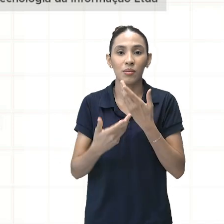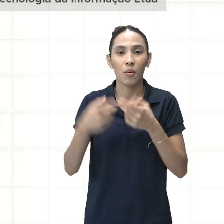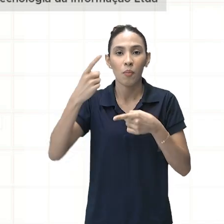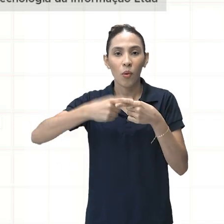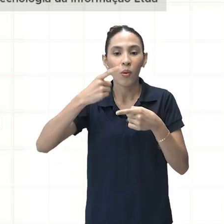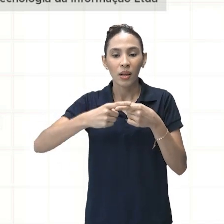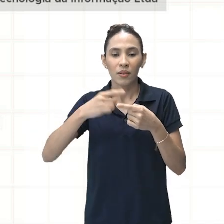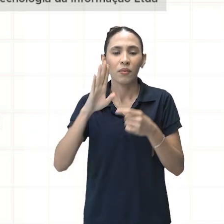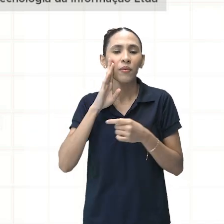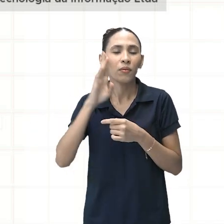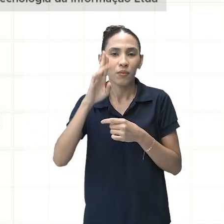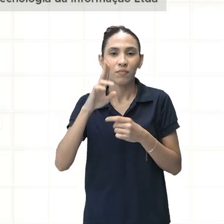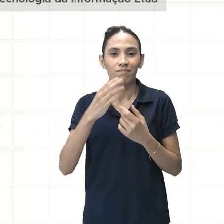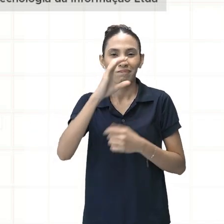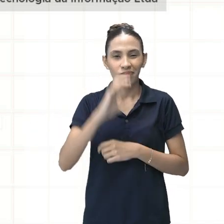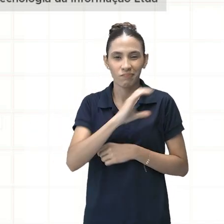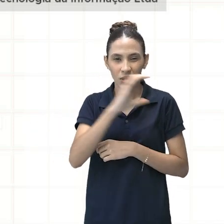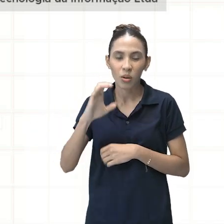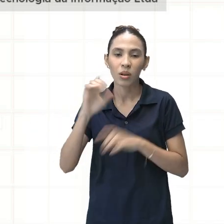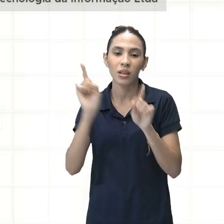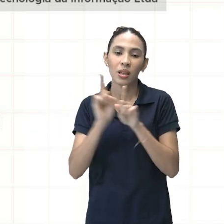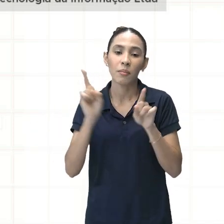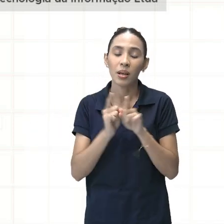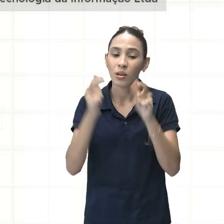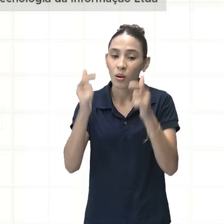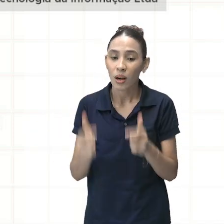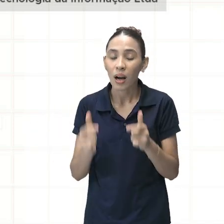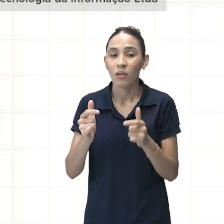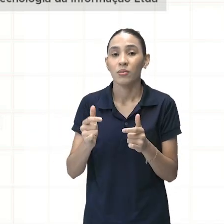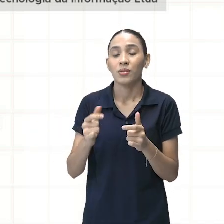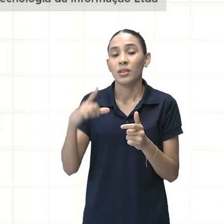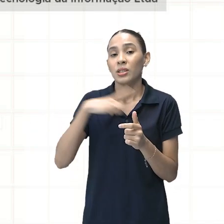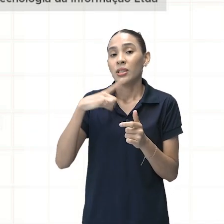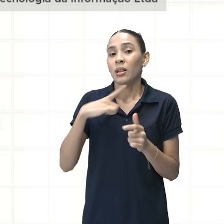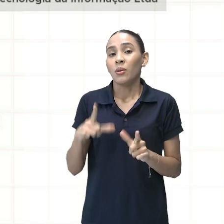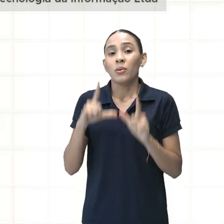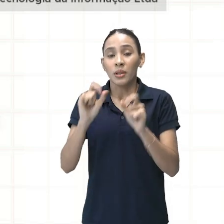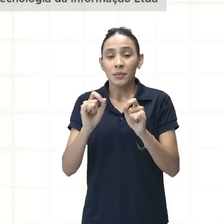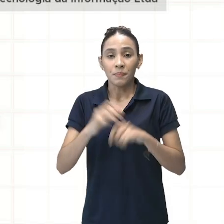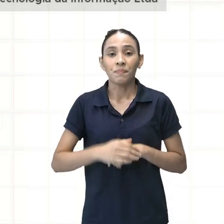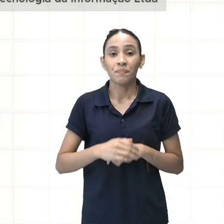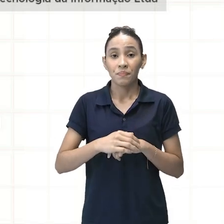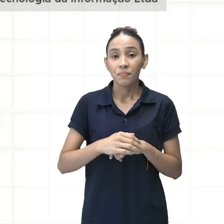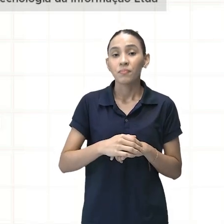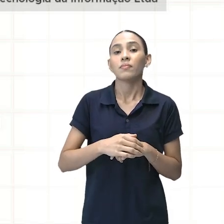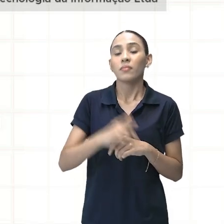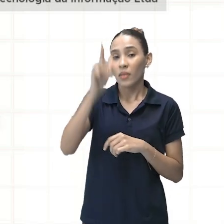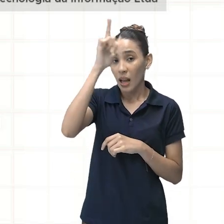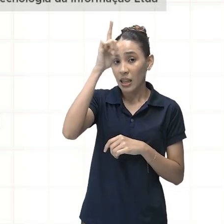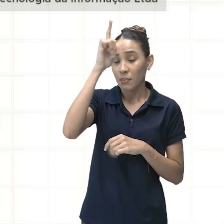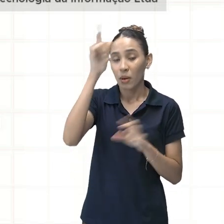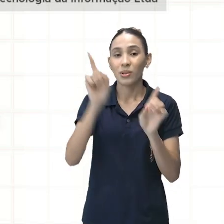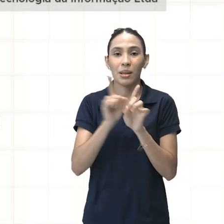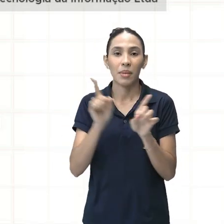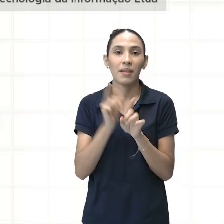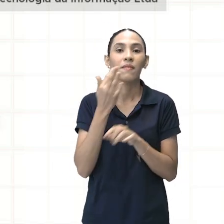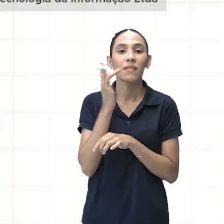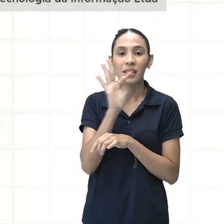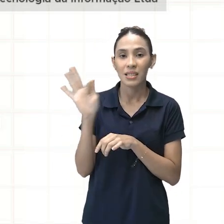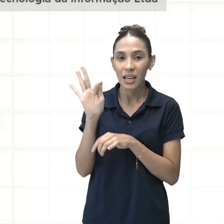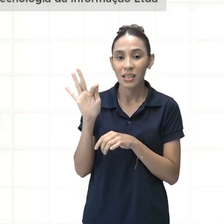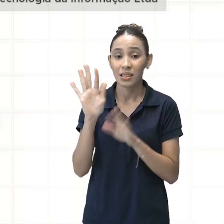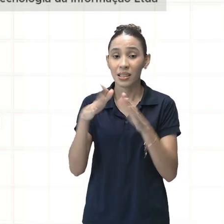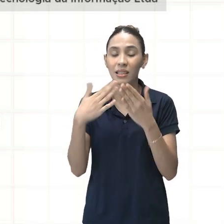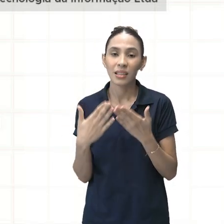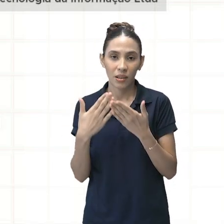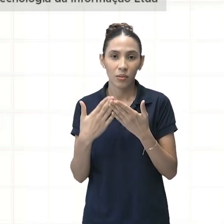ali predominantemente católicos e também nesse território haver a presença tanto de alemães quanto de franceses, certo?